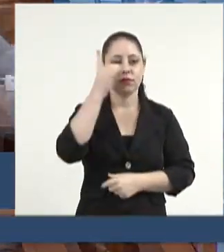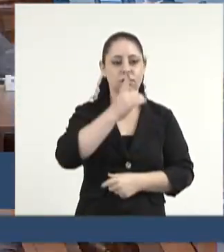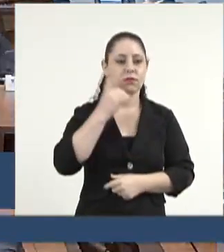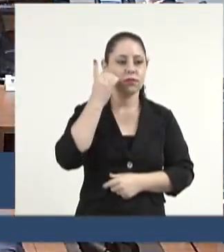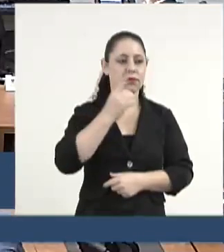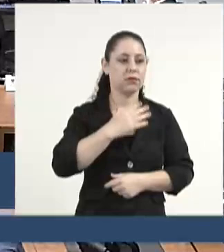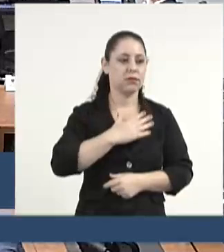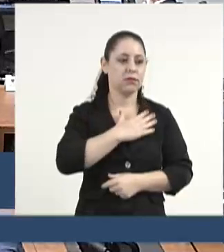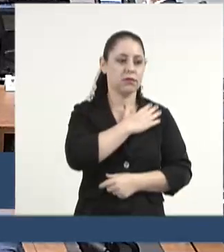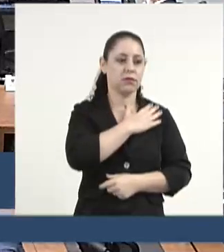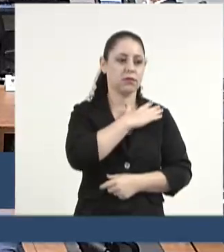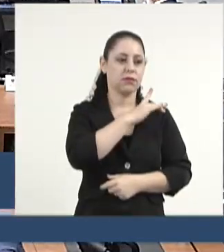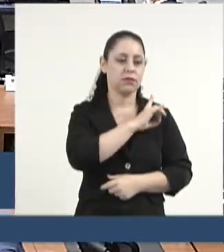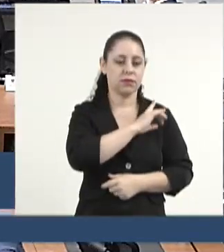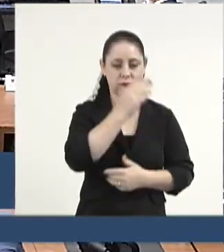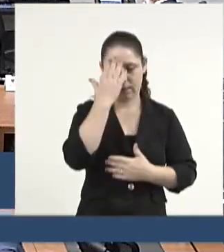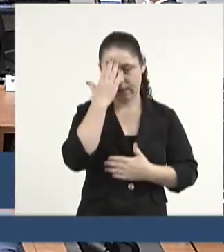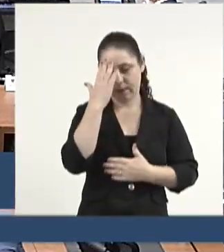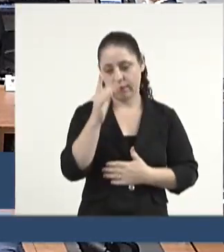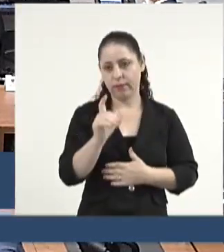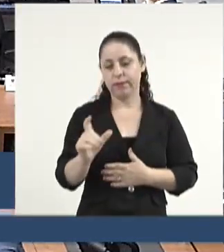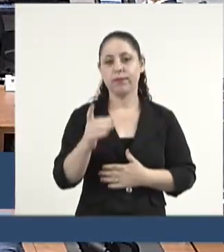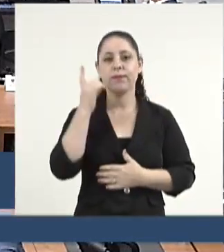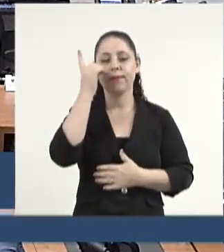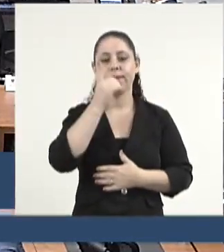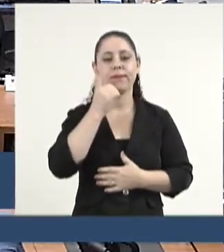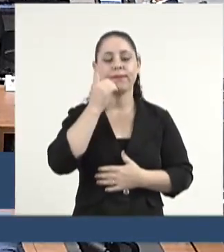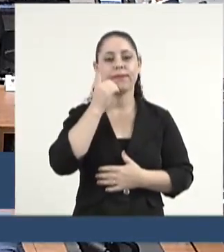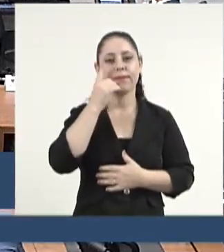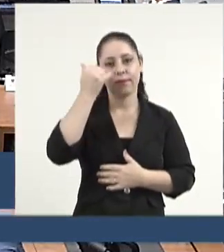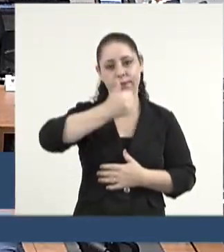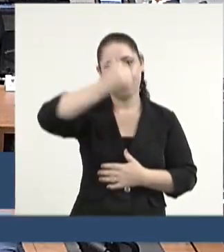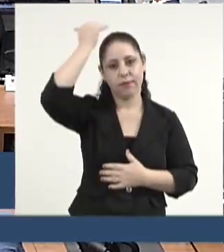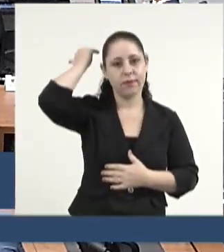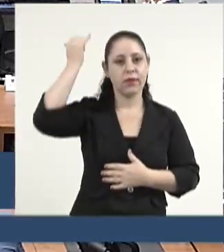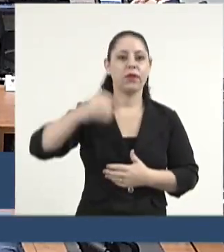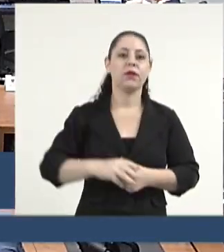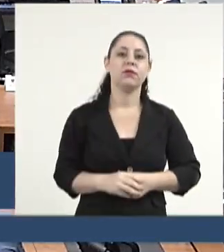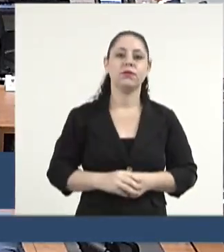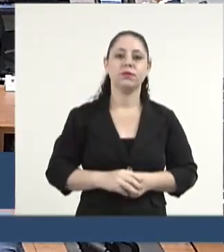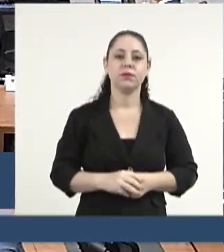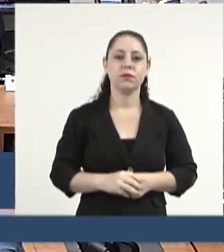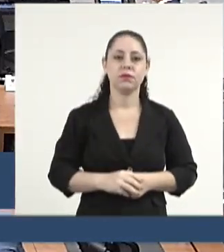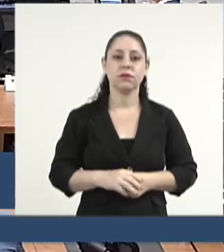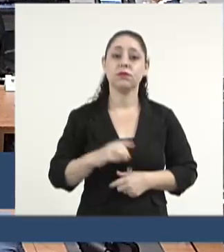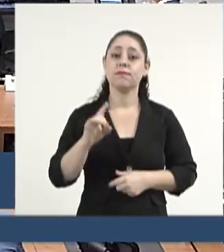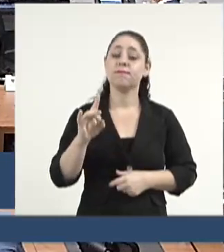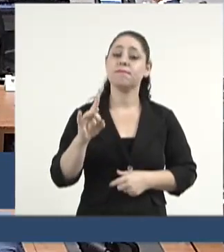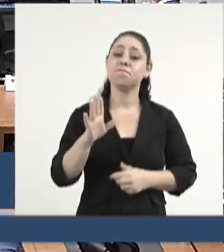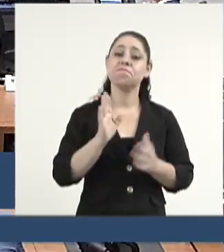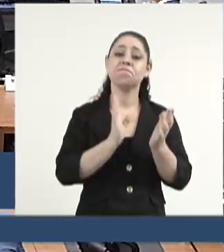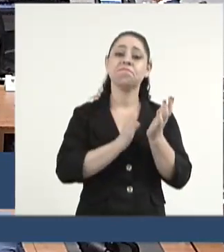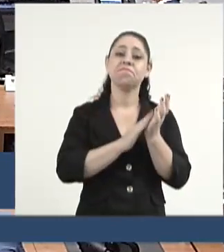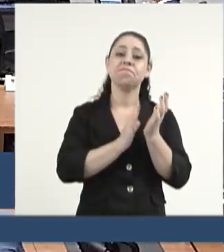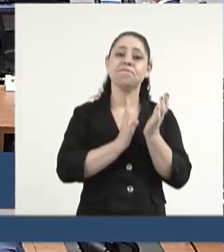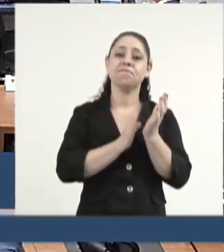Coronel Davi. Obrigado pela parte, deputado Júnior Mock. Apenas para elogiar